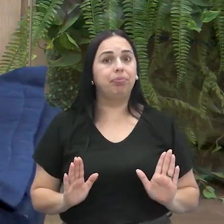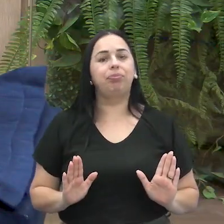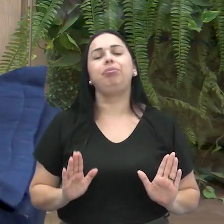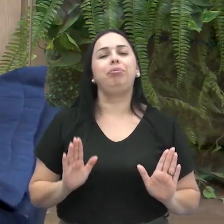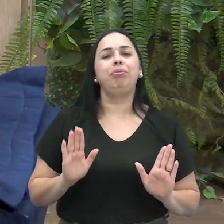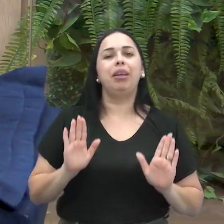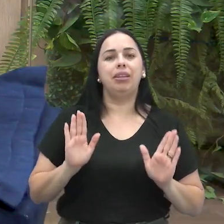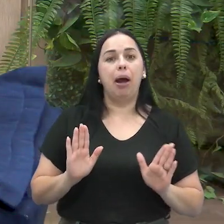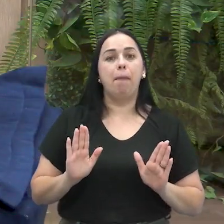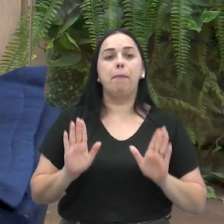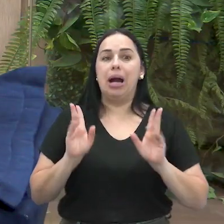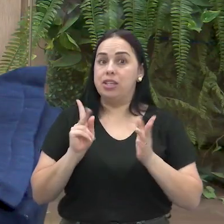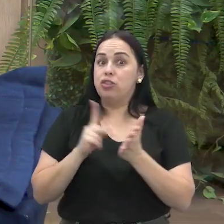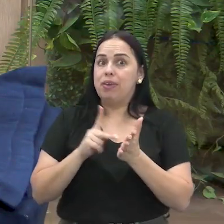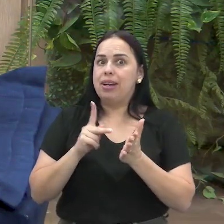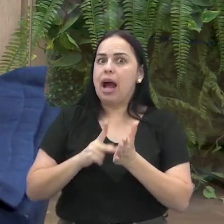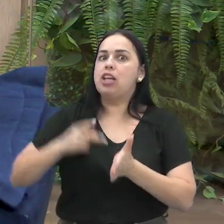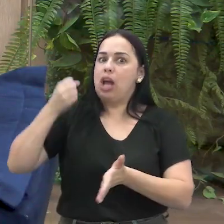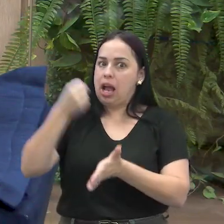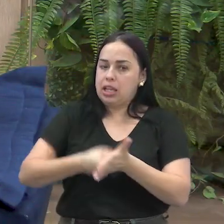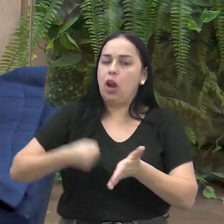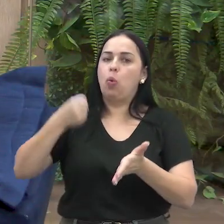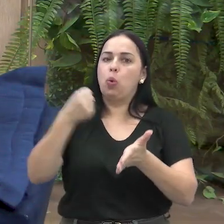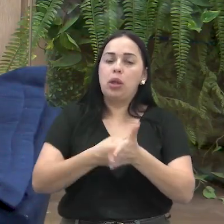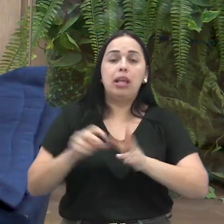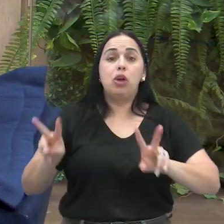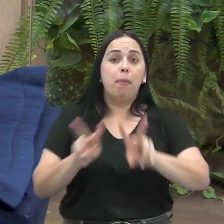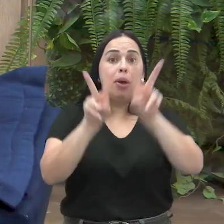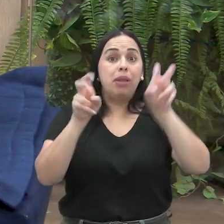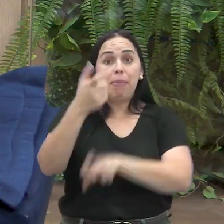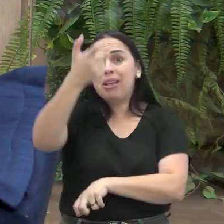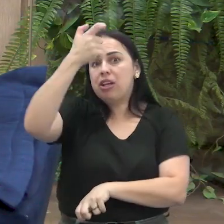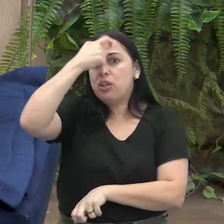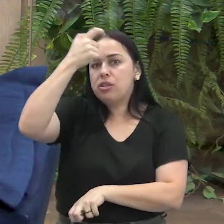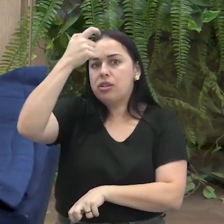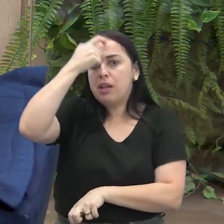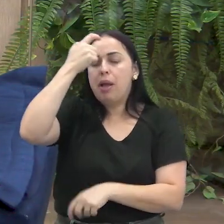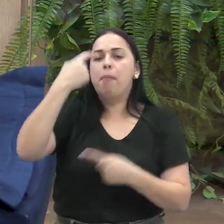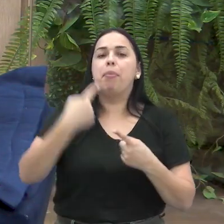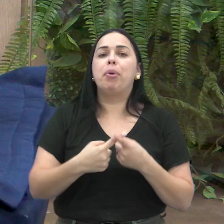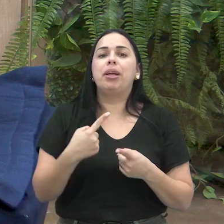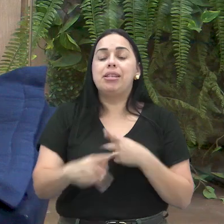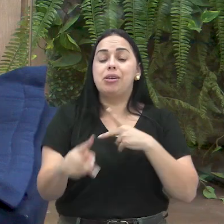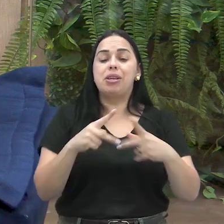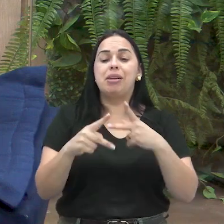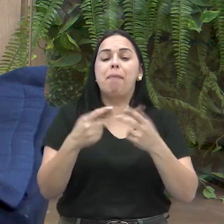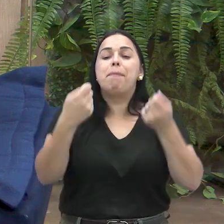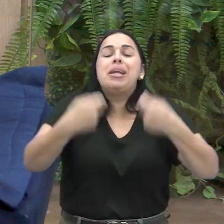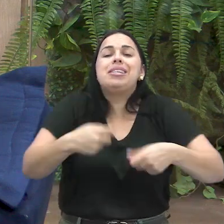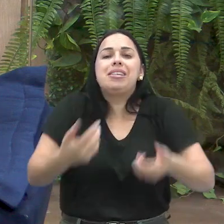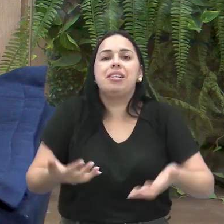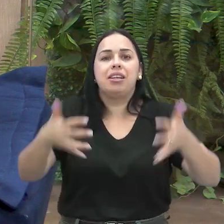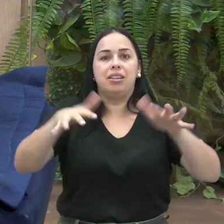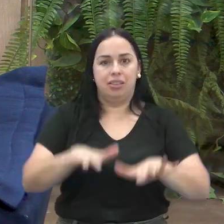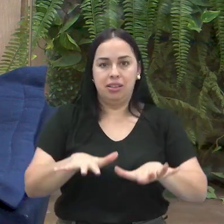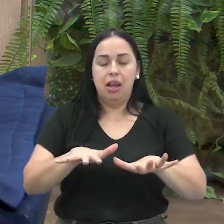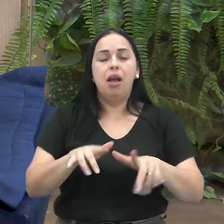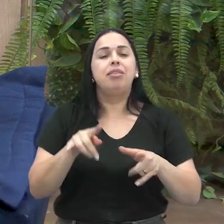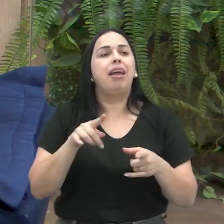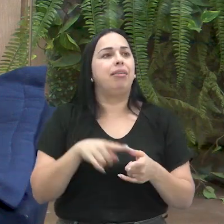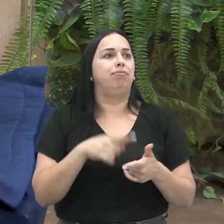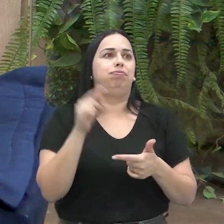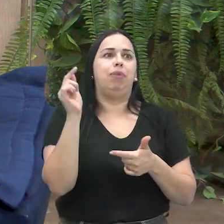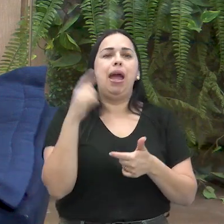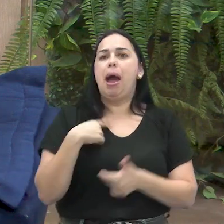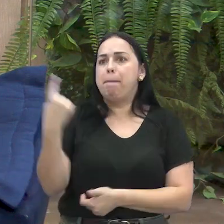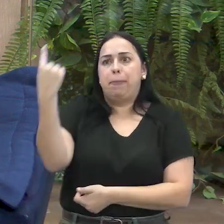nossa luta muito grande é pela conscientização, porque São José tem que se transformar em uma cidade inclusiva. São José é pioneiro